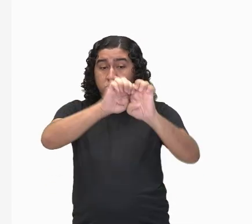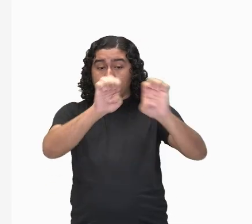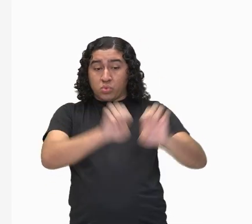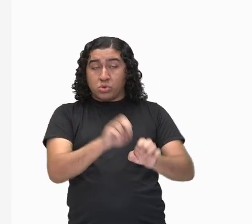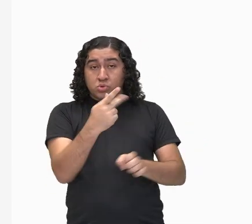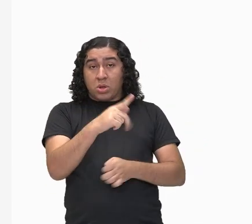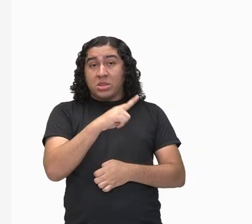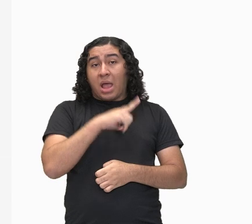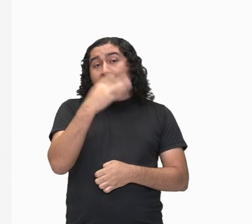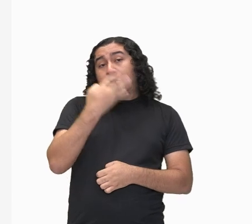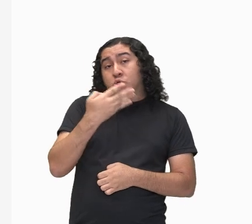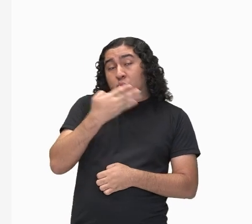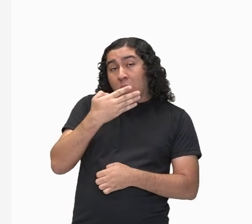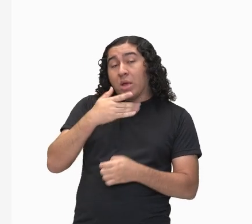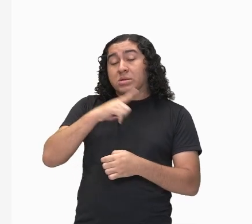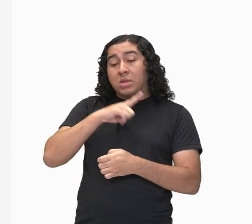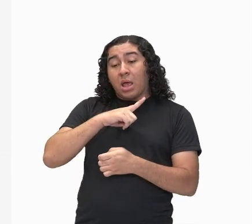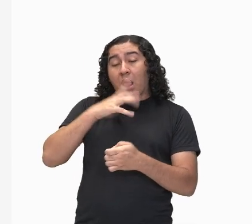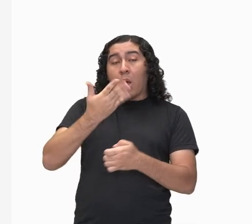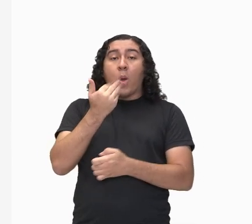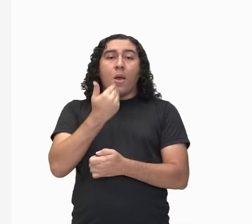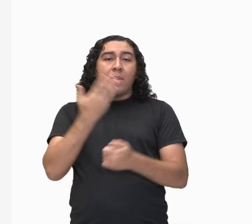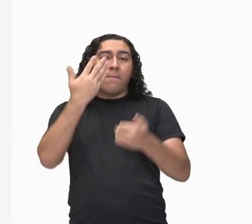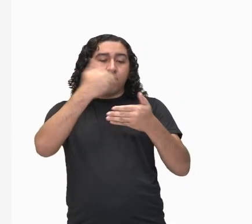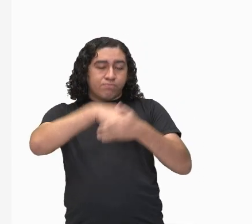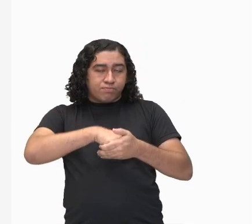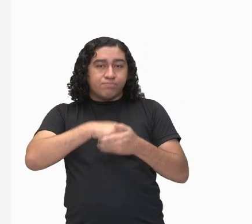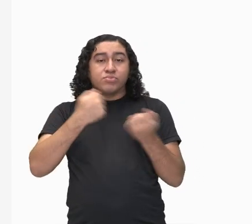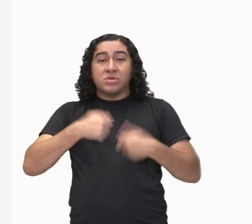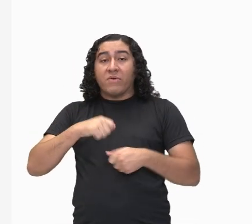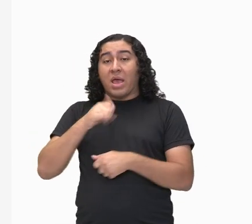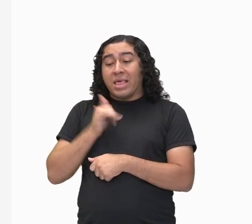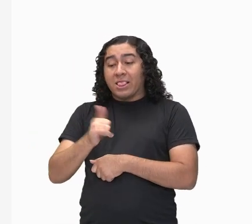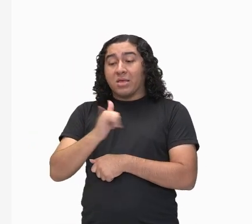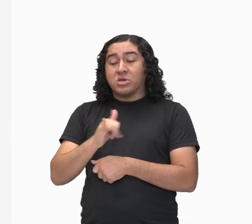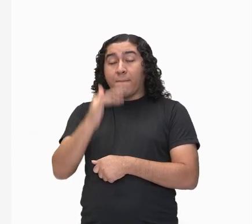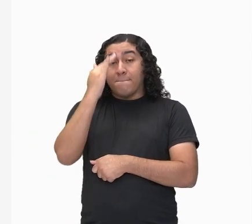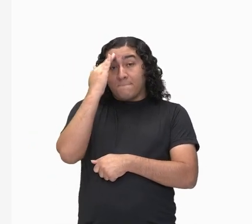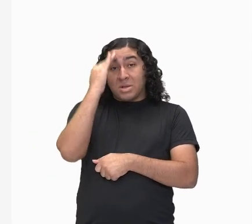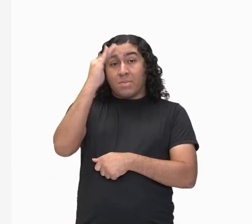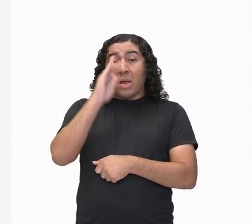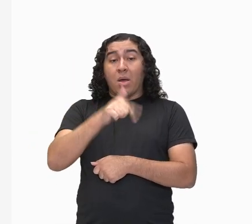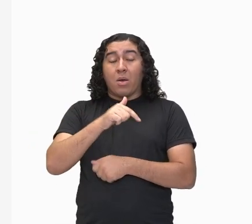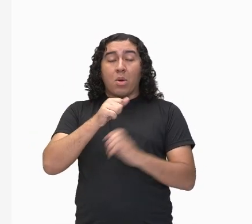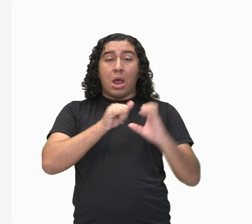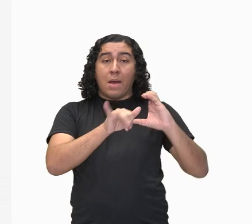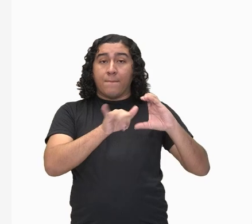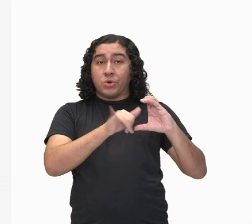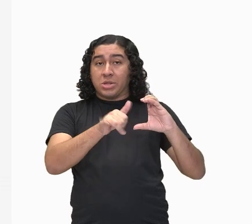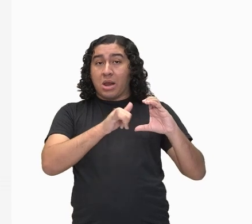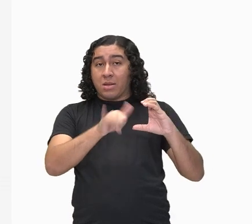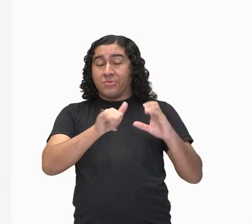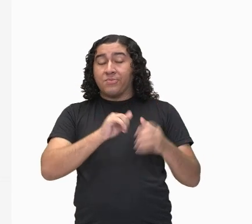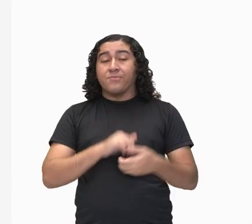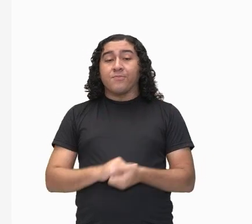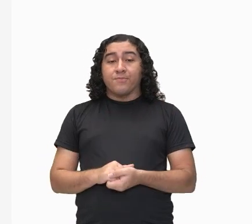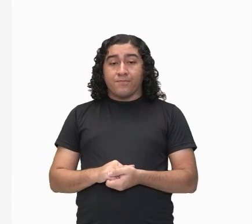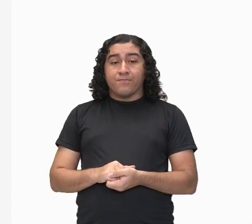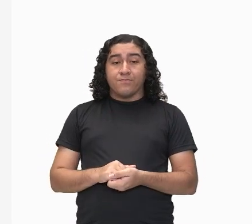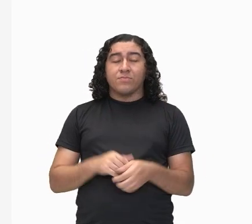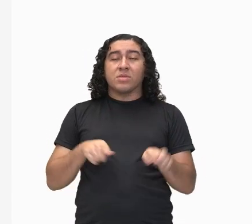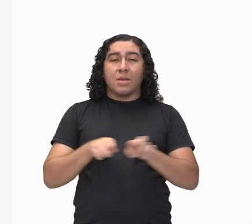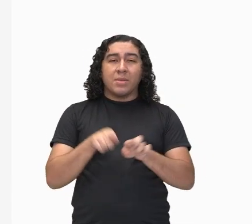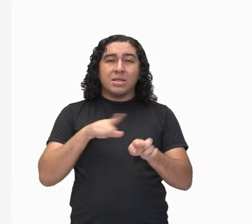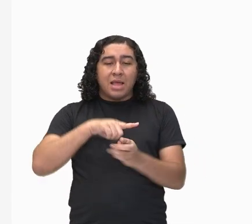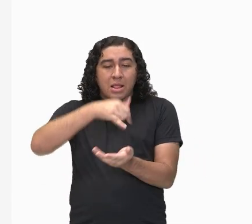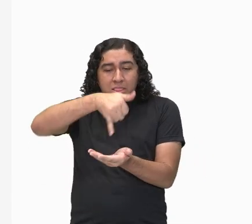né? Açúcar que vai dar energia. A principal fonte de energia, na verdade, aí é o carboidrato. Temos também a presença da gordura,